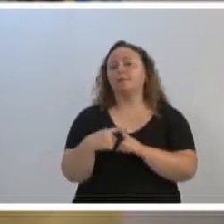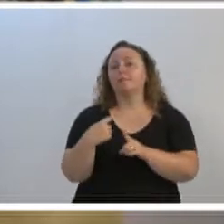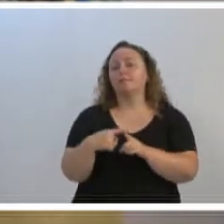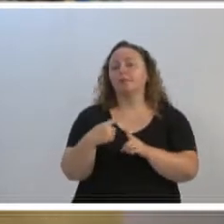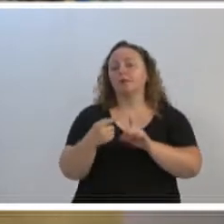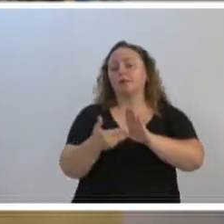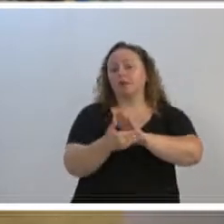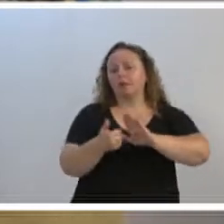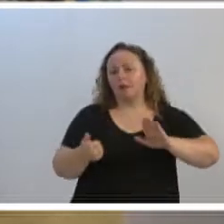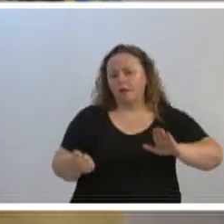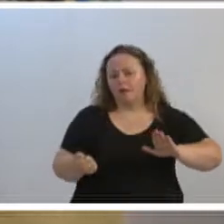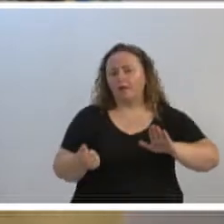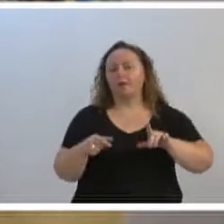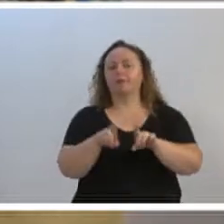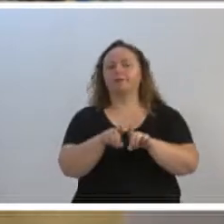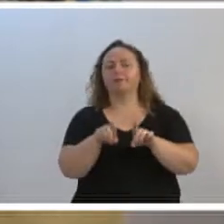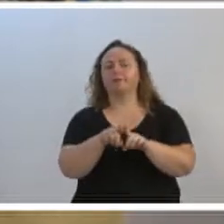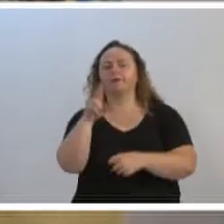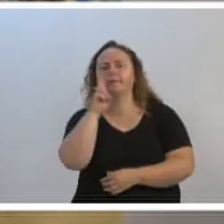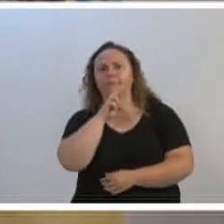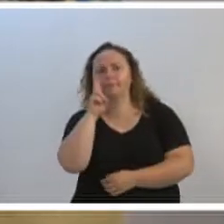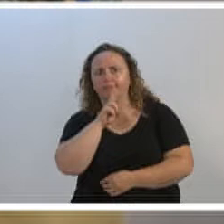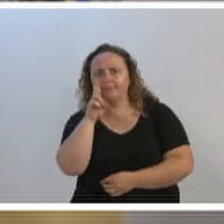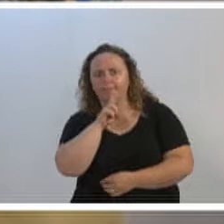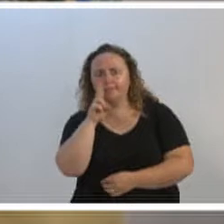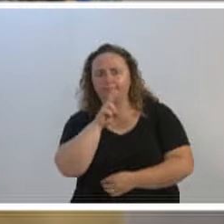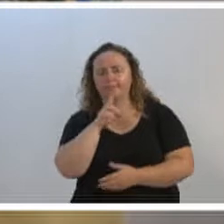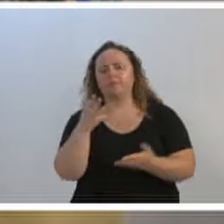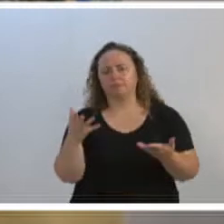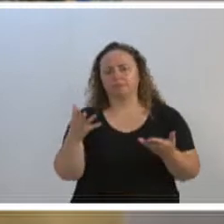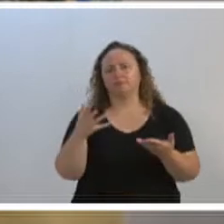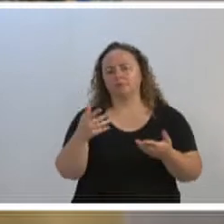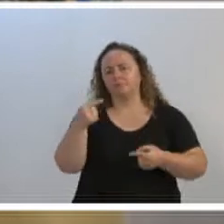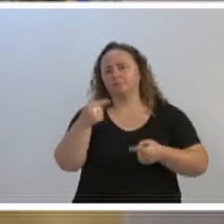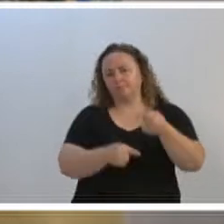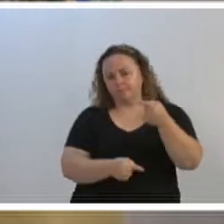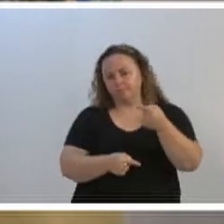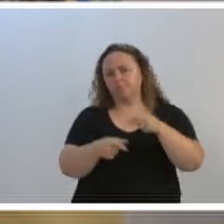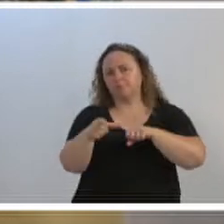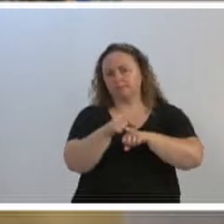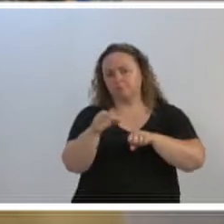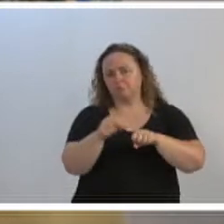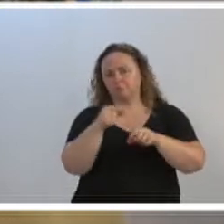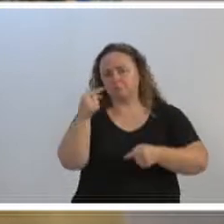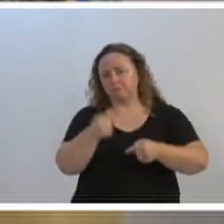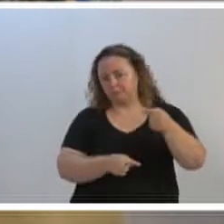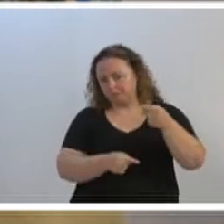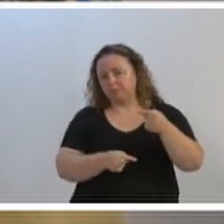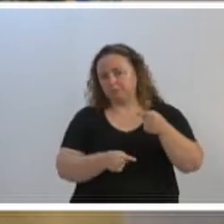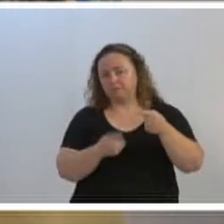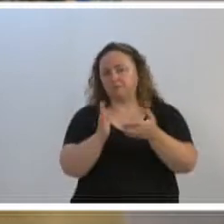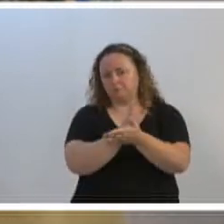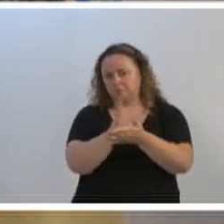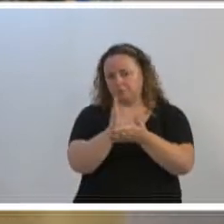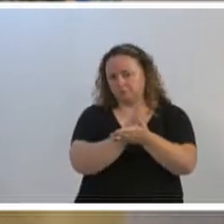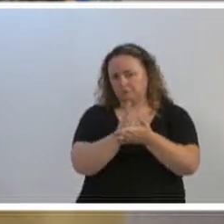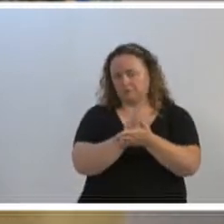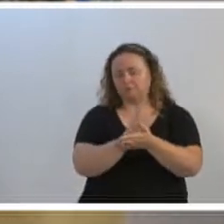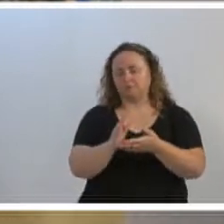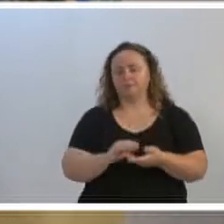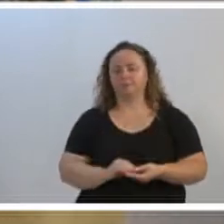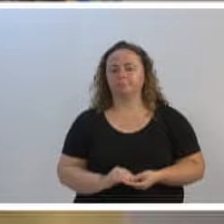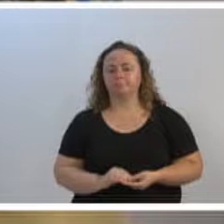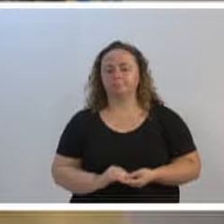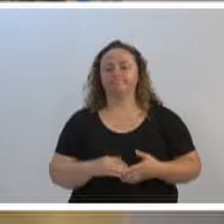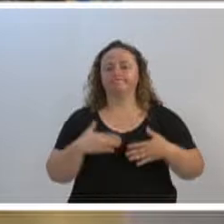justificou a entrada do urgentíssimo. Nós contestamos alguns argumentos. Então, diante de todo